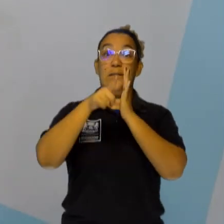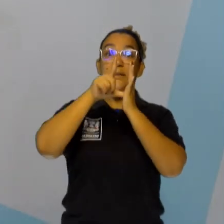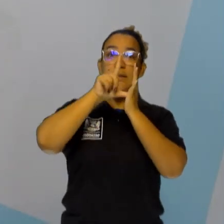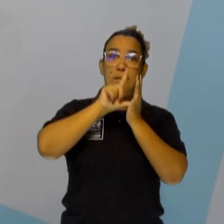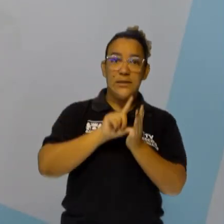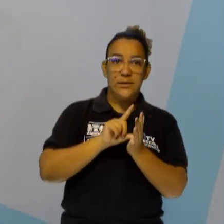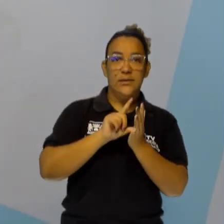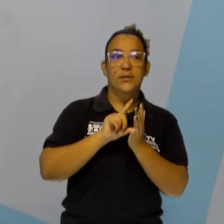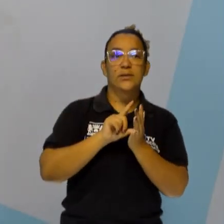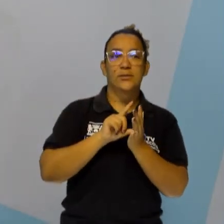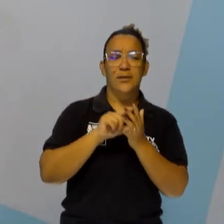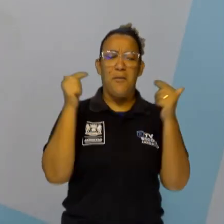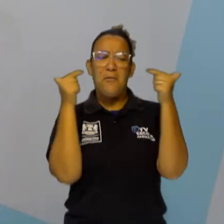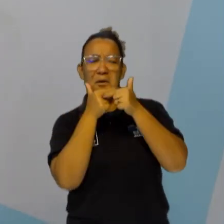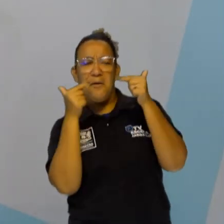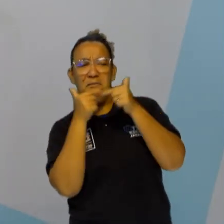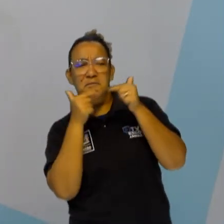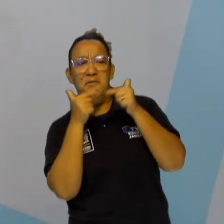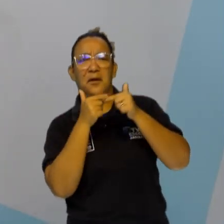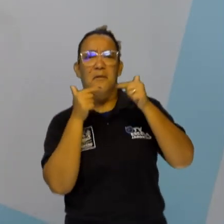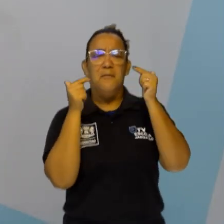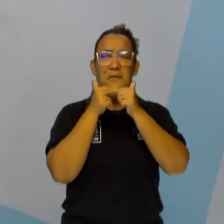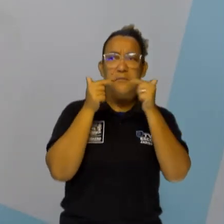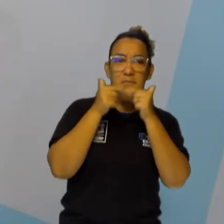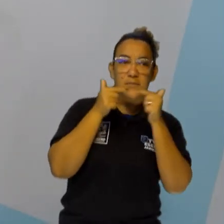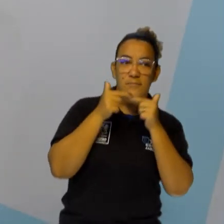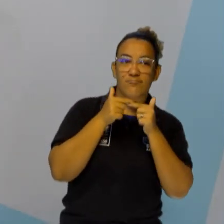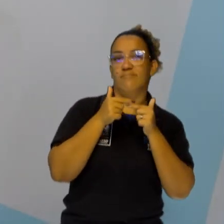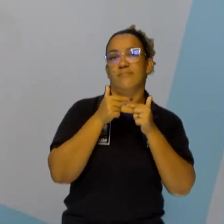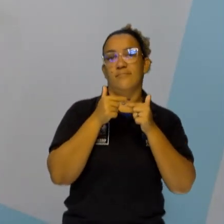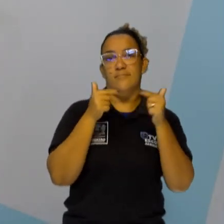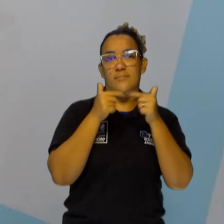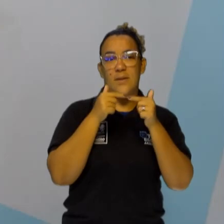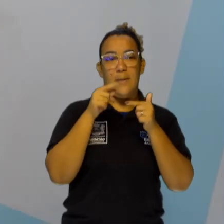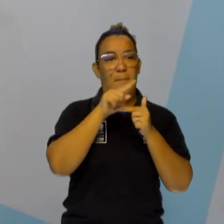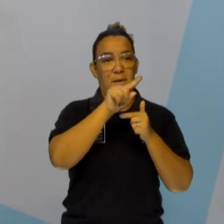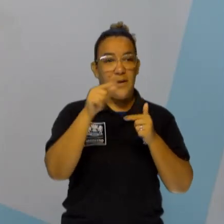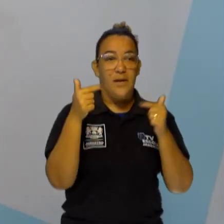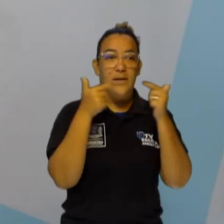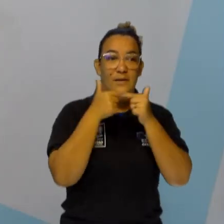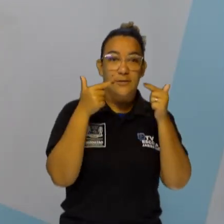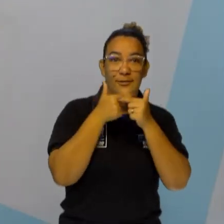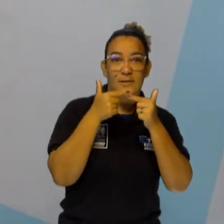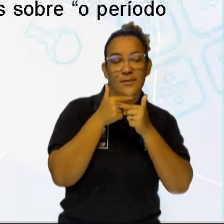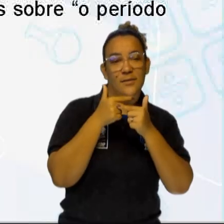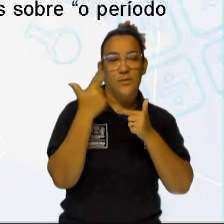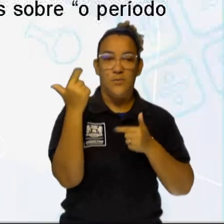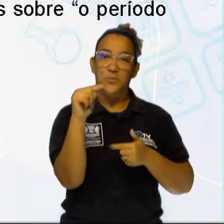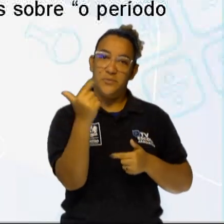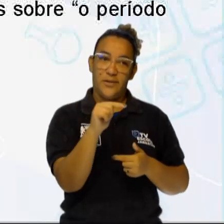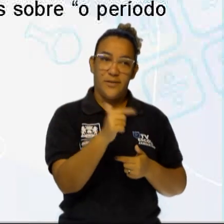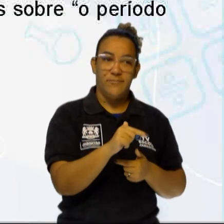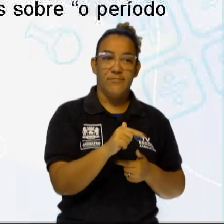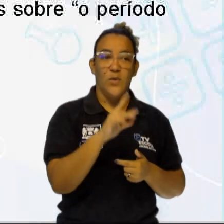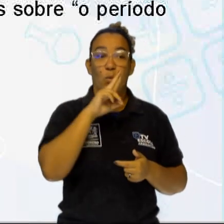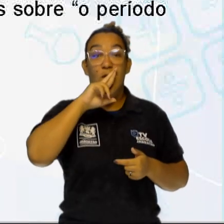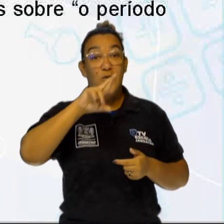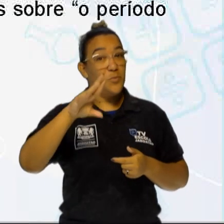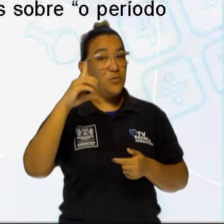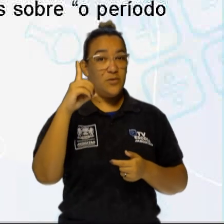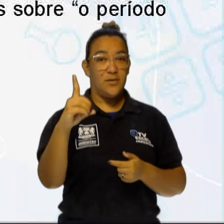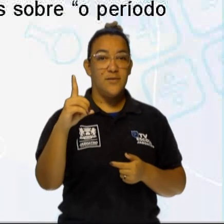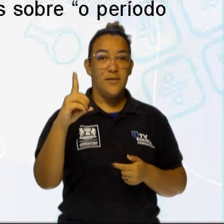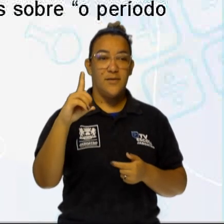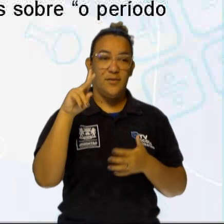definitivamente engraçado, necessariamente engraçado. Não é algo engraçado, é algo que quebra nossa expectativa. Então, nesse item D, quando a